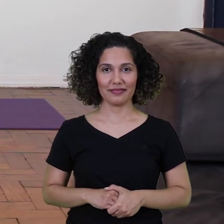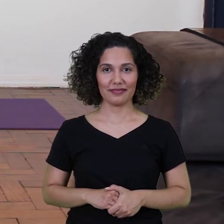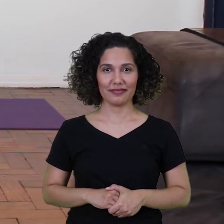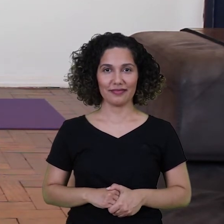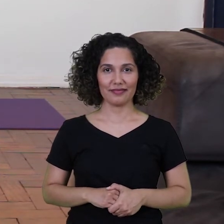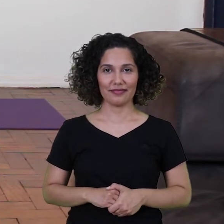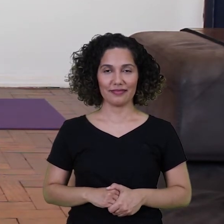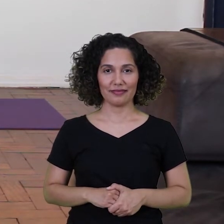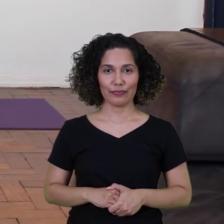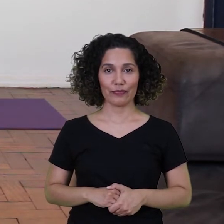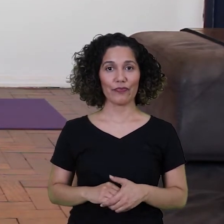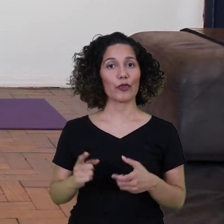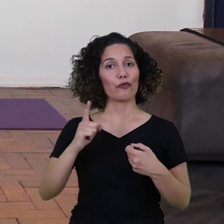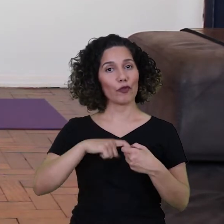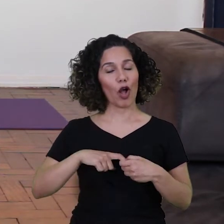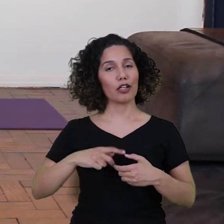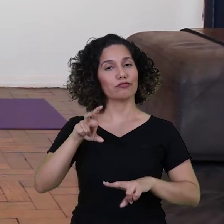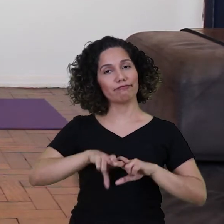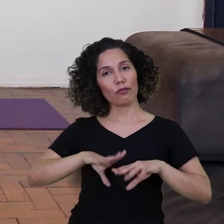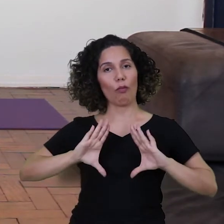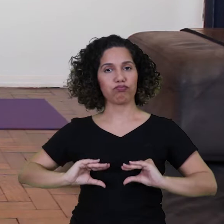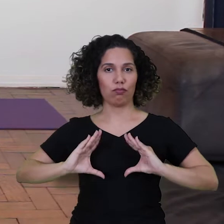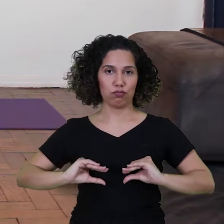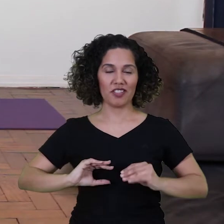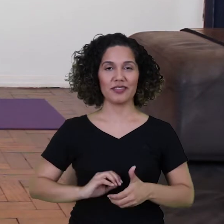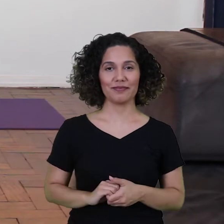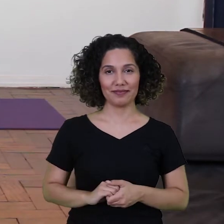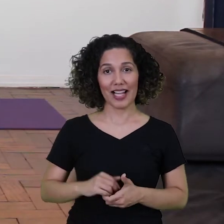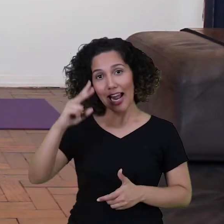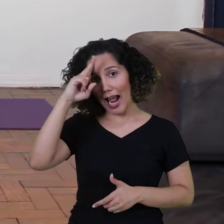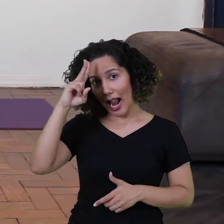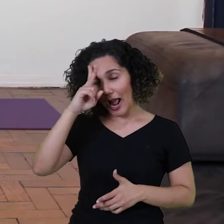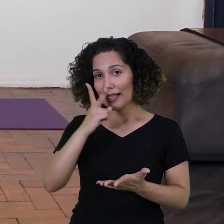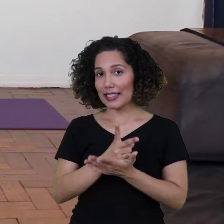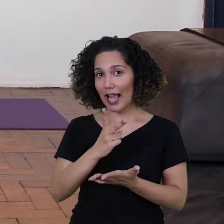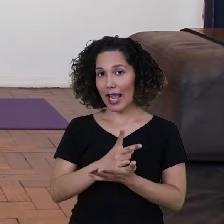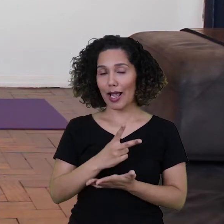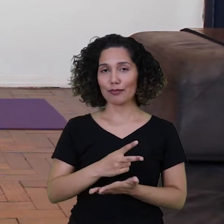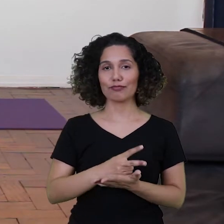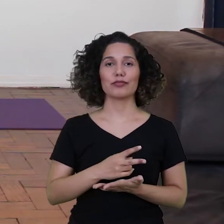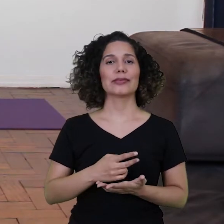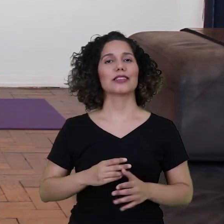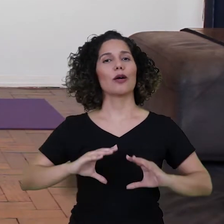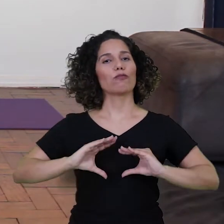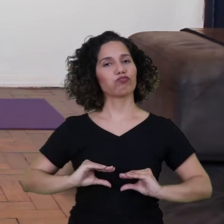Aí, muito bem. E volta a sentar confortavelmente. Lembra de sentar naquela